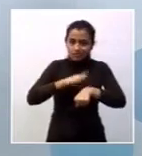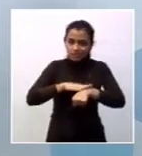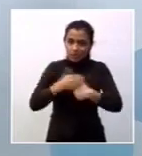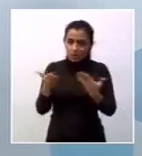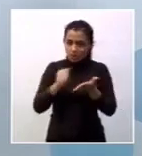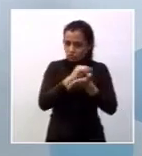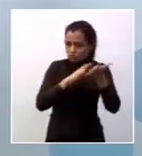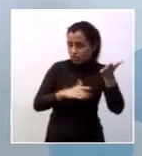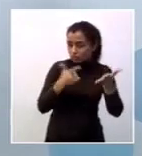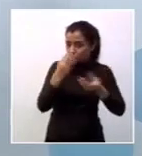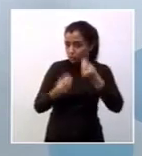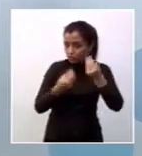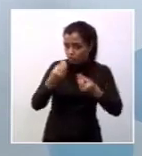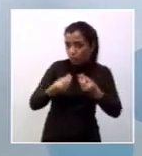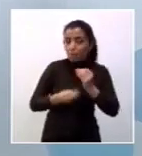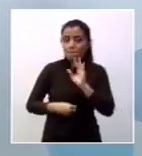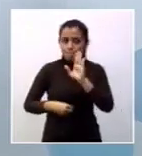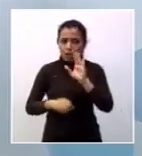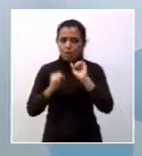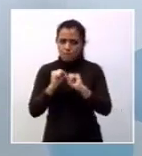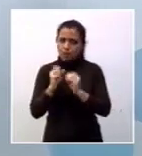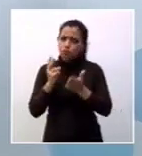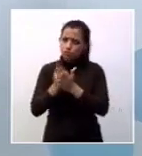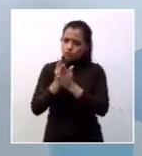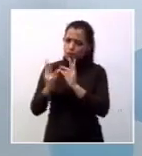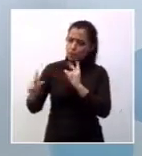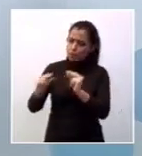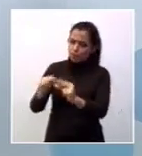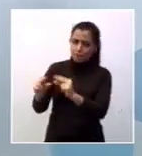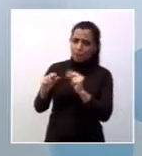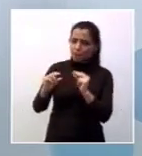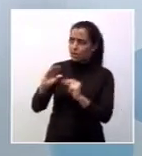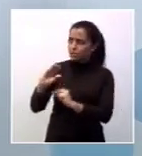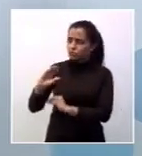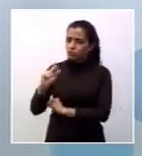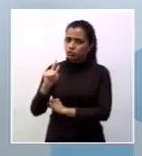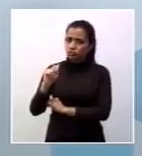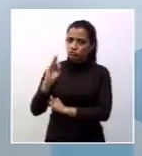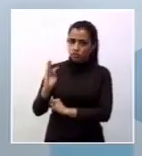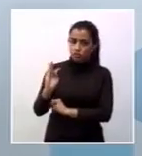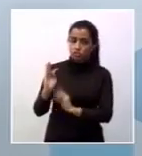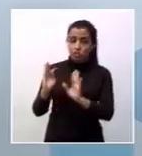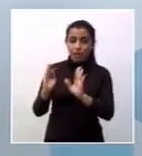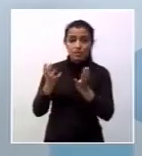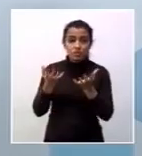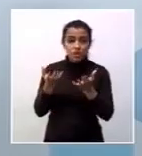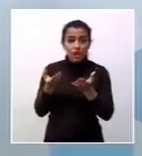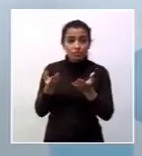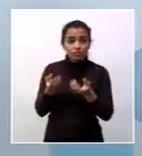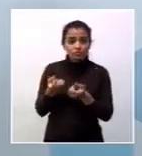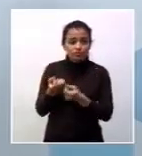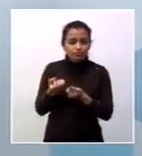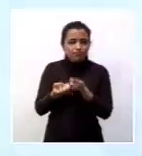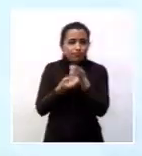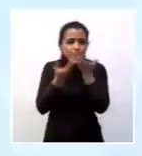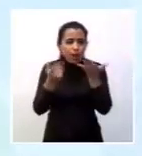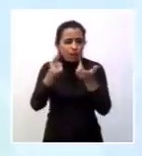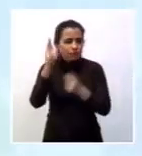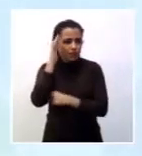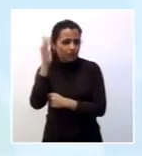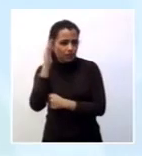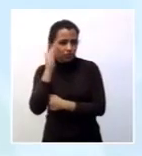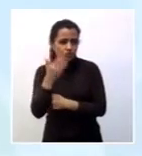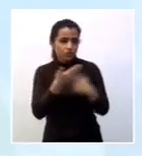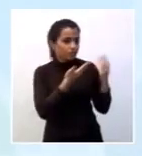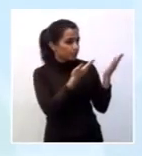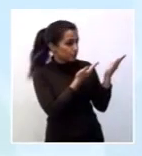uma atividade. Mas podem continuar conversando no chat, mas eu queria deixar essa reflexão para a vida de vocês daqui para frente, tá? Pode